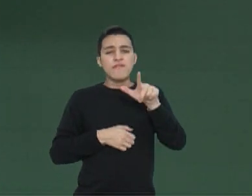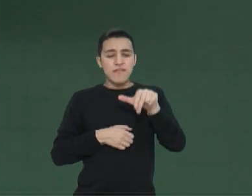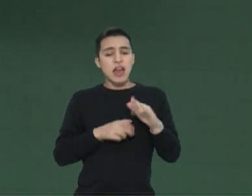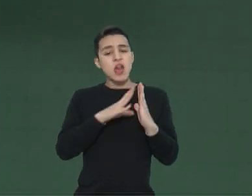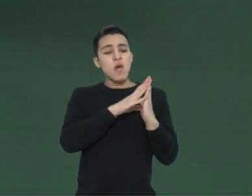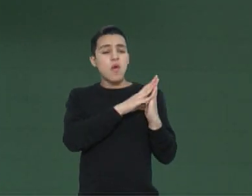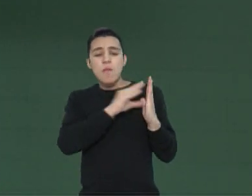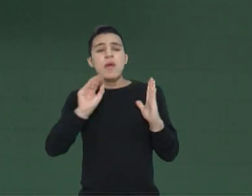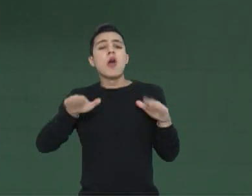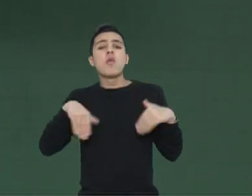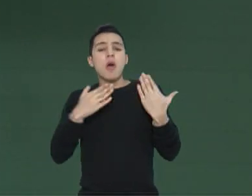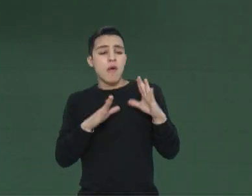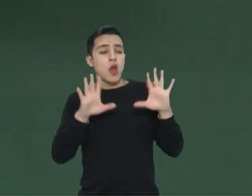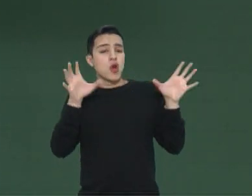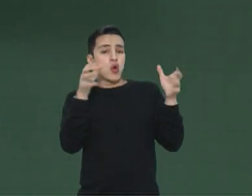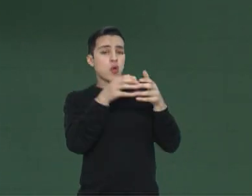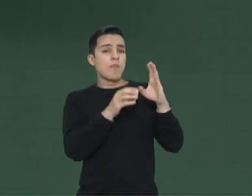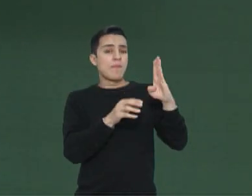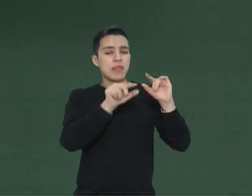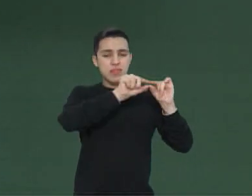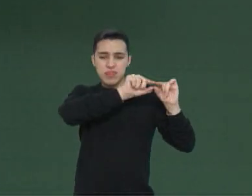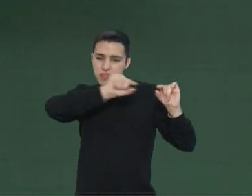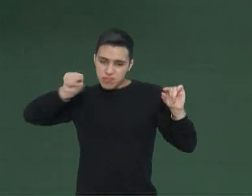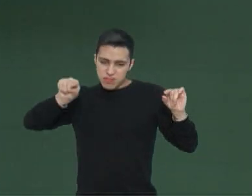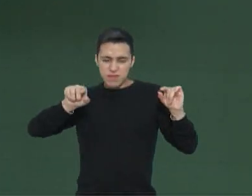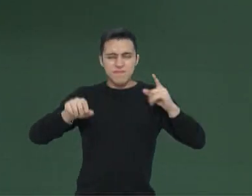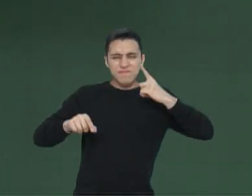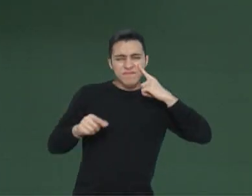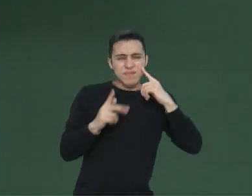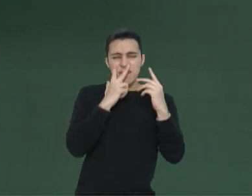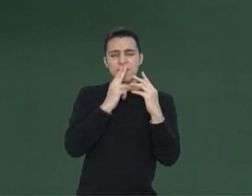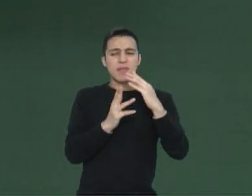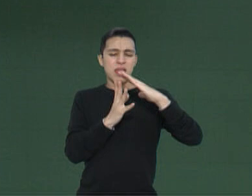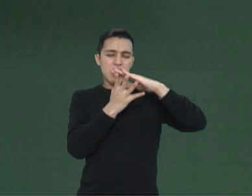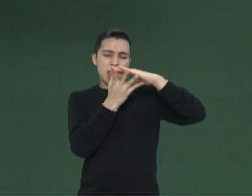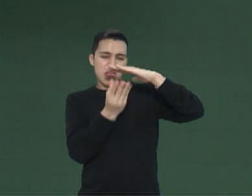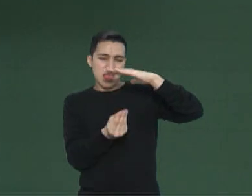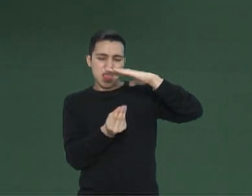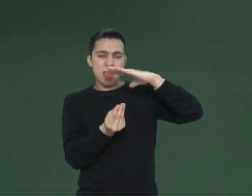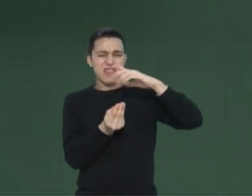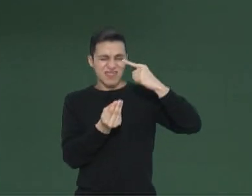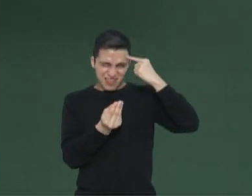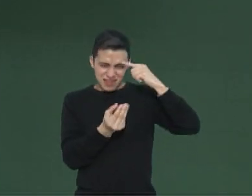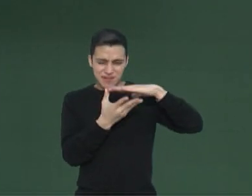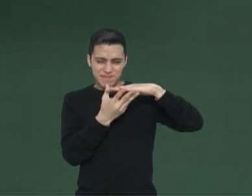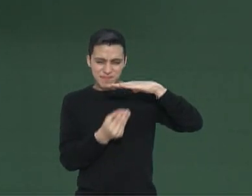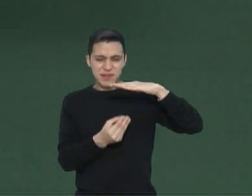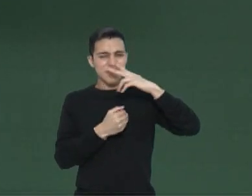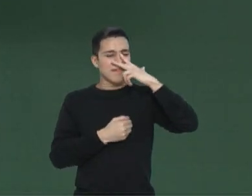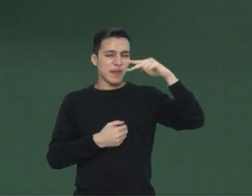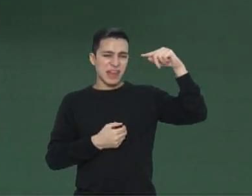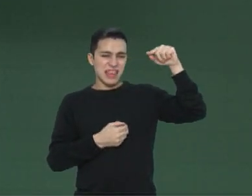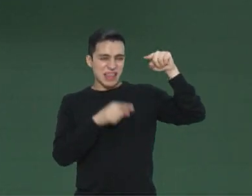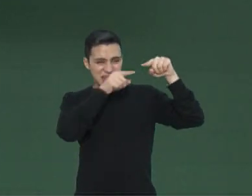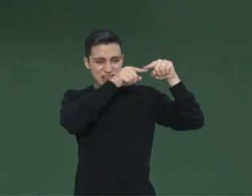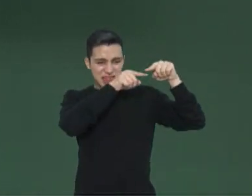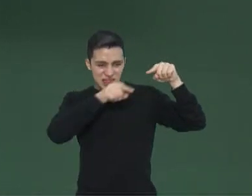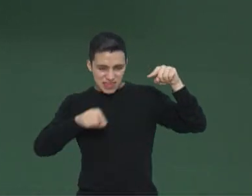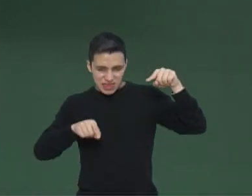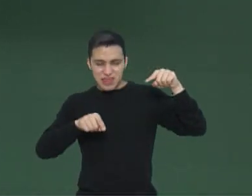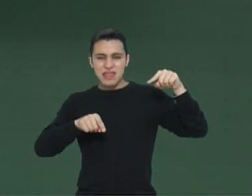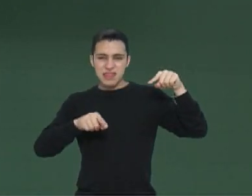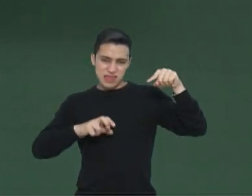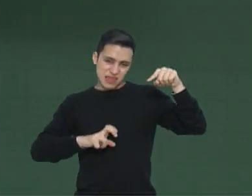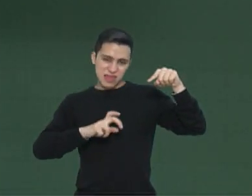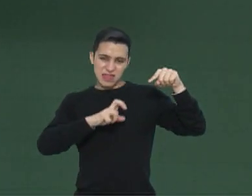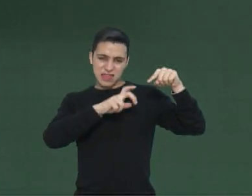repetir o que o grupo B fez no segundo compasso. Vejam que é como se fosse em escada. Cada um vai subindo um degrau em